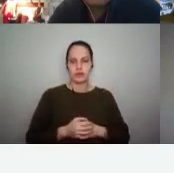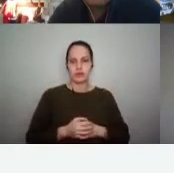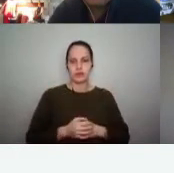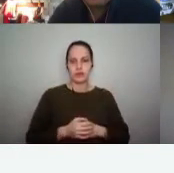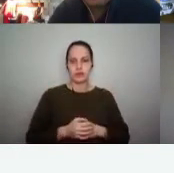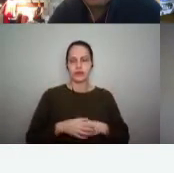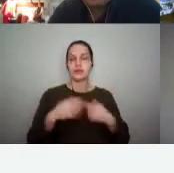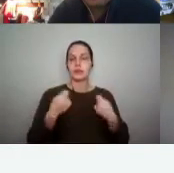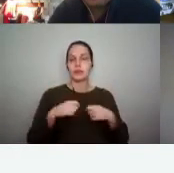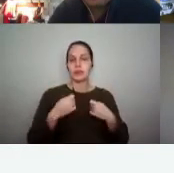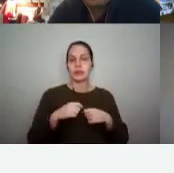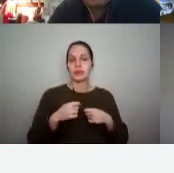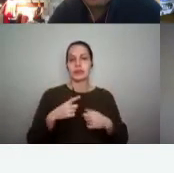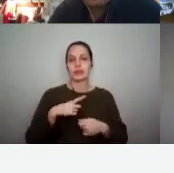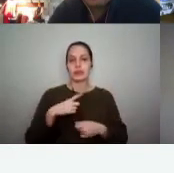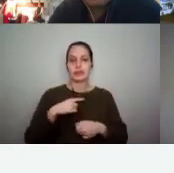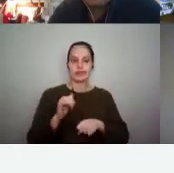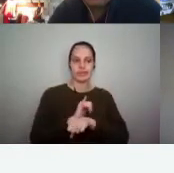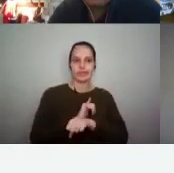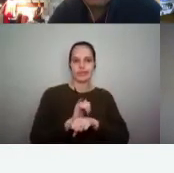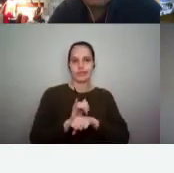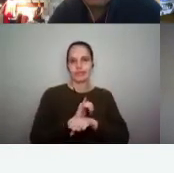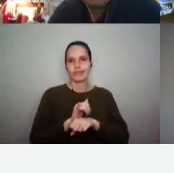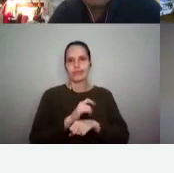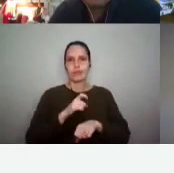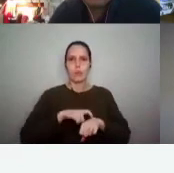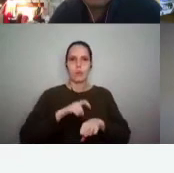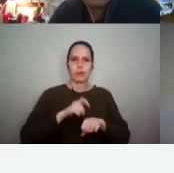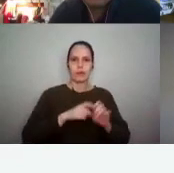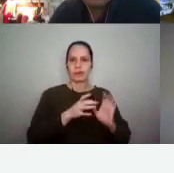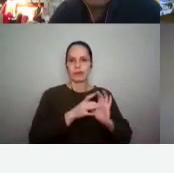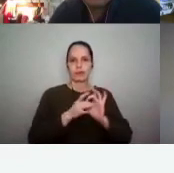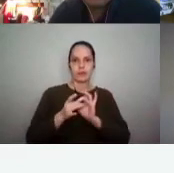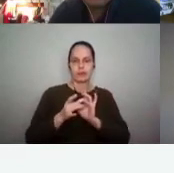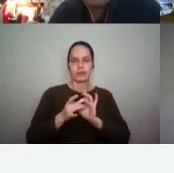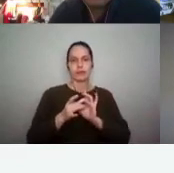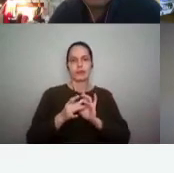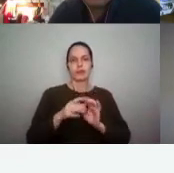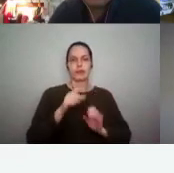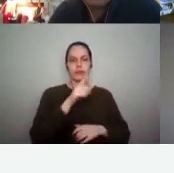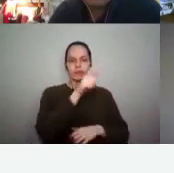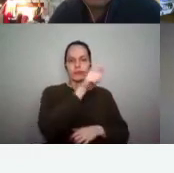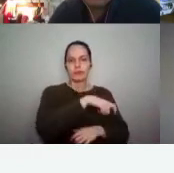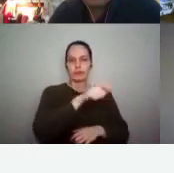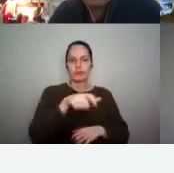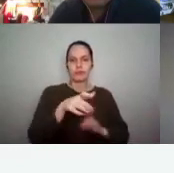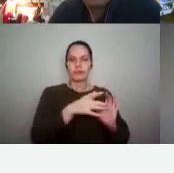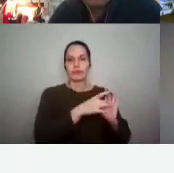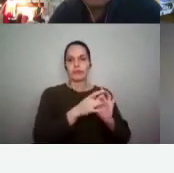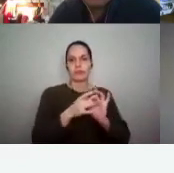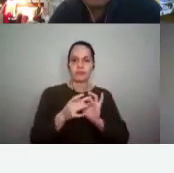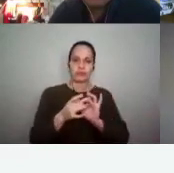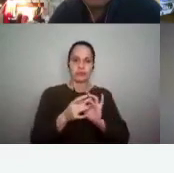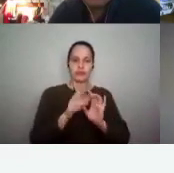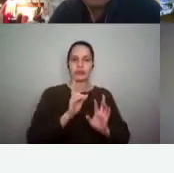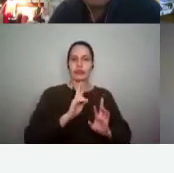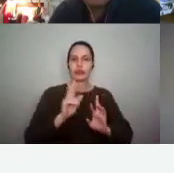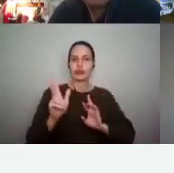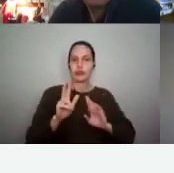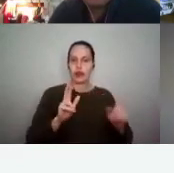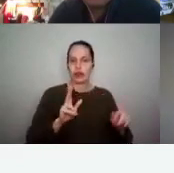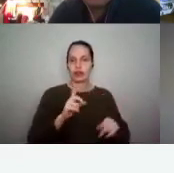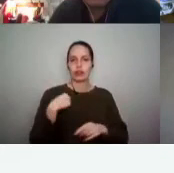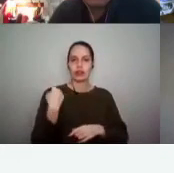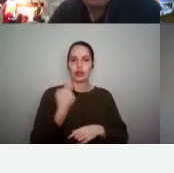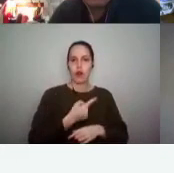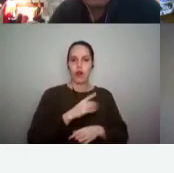situações não previstas, né? Mudam os estudantes, mudamos nós, muda o conhecimento,